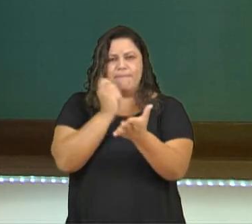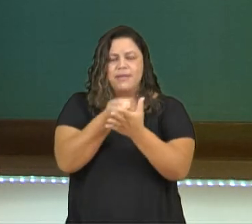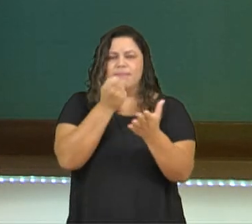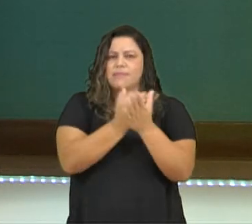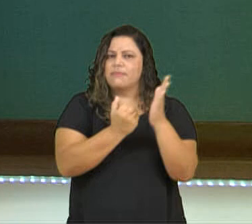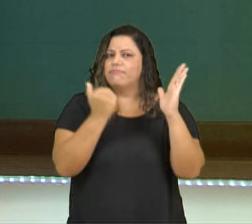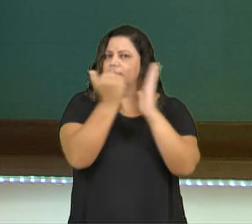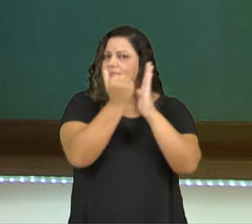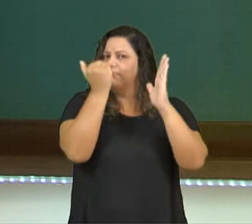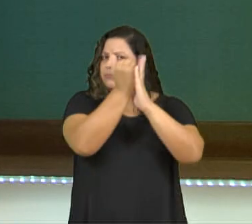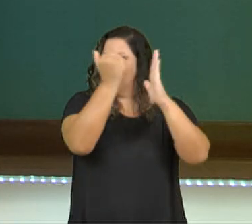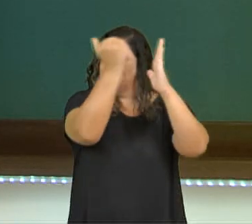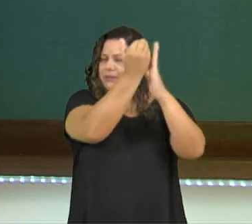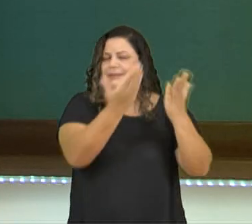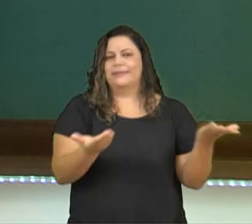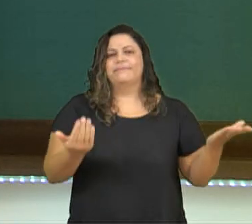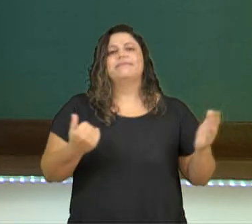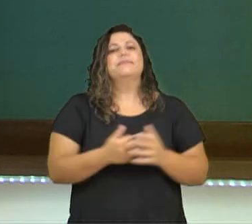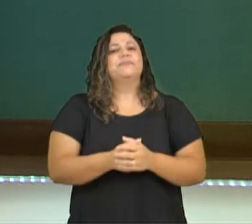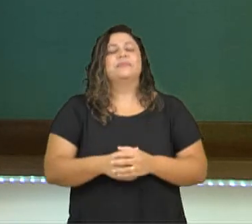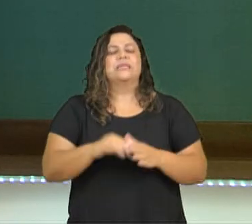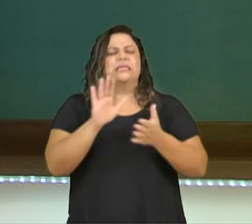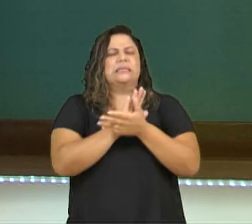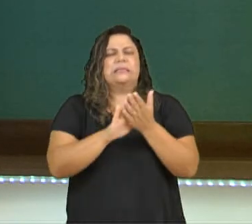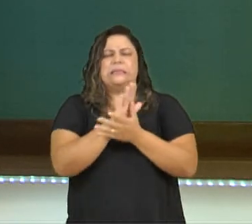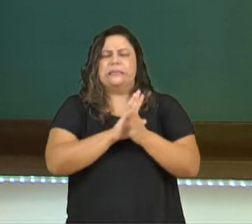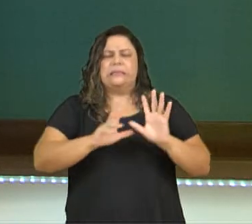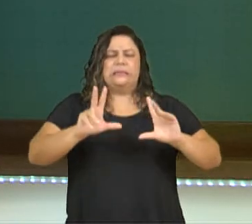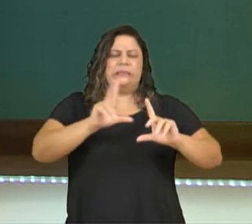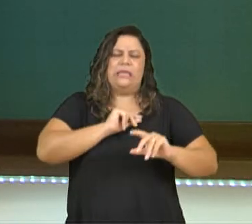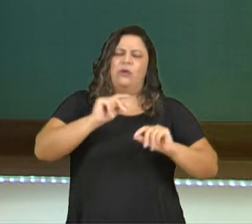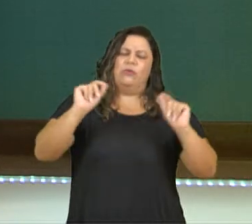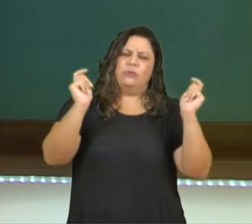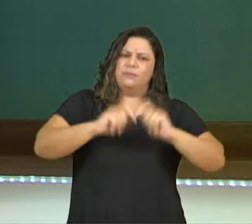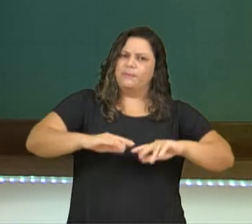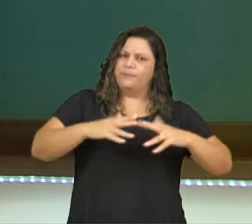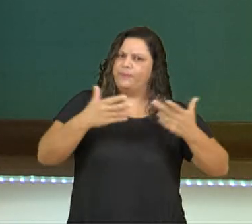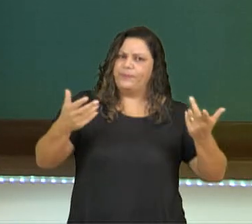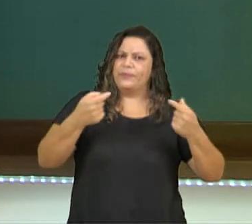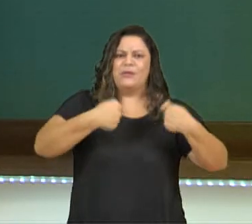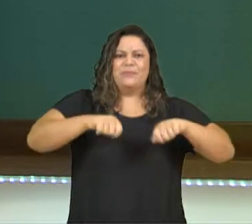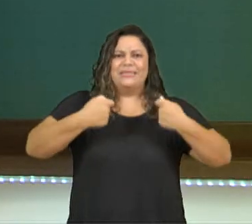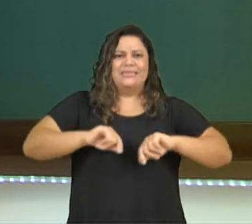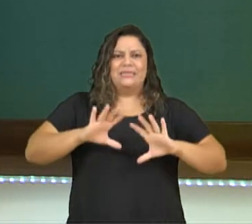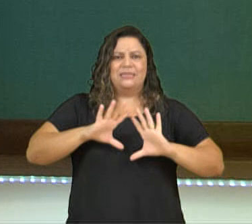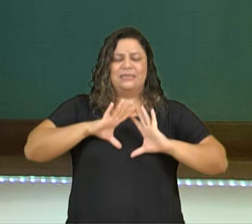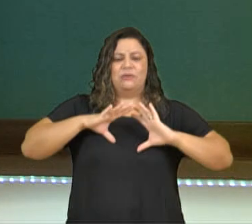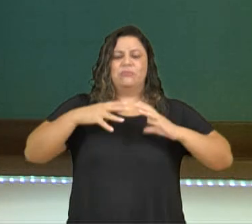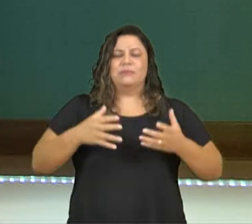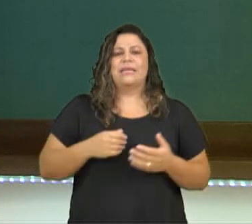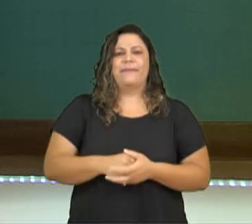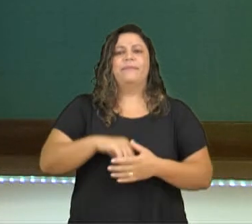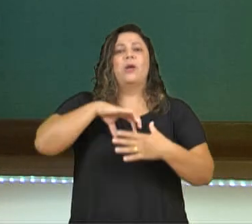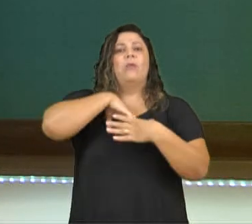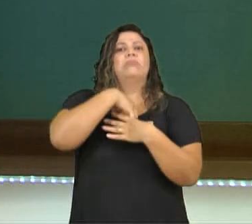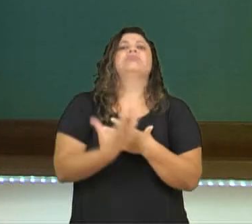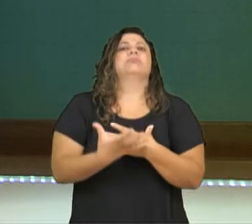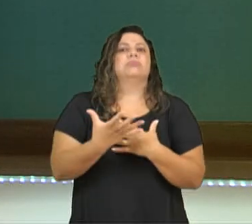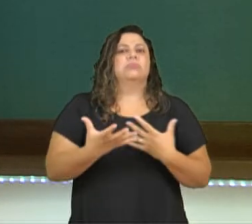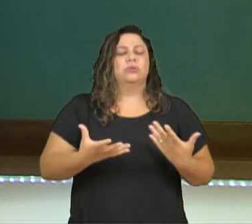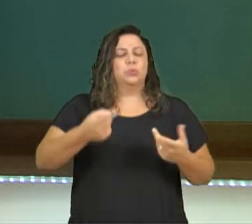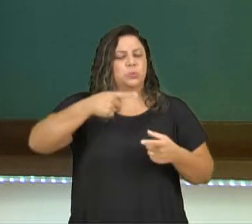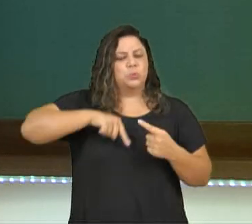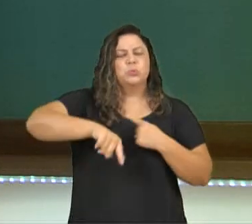justamente ao ato de comprar sem a real necessidade, do comprar por impulso, do ser impulsionado, do ter